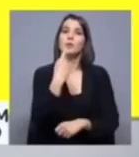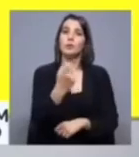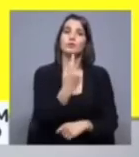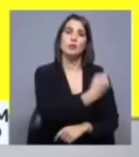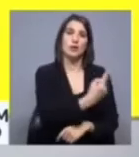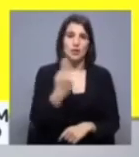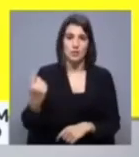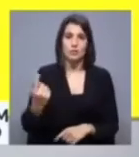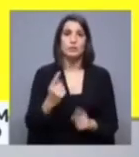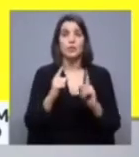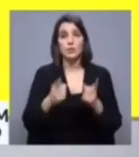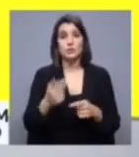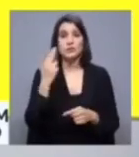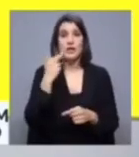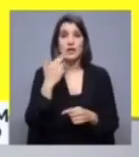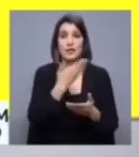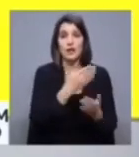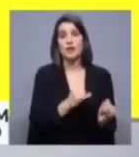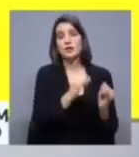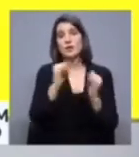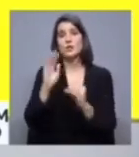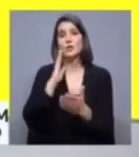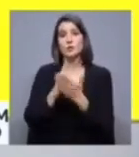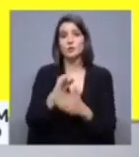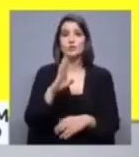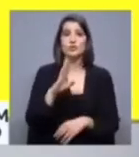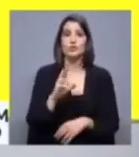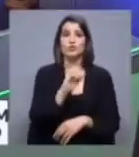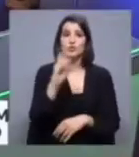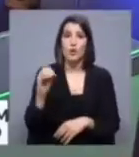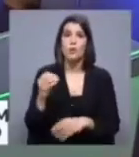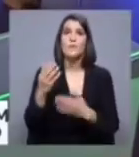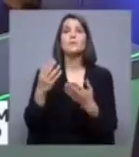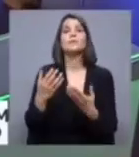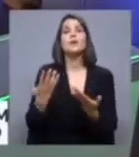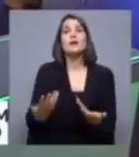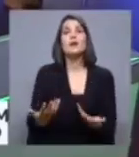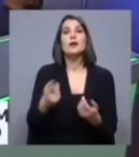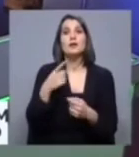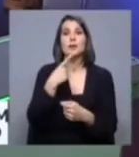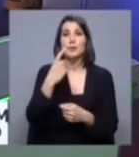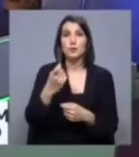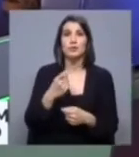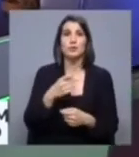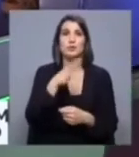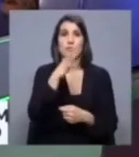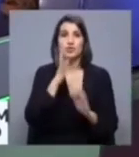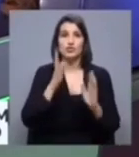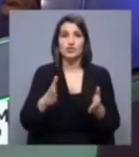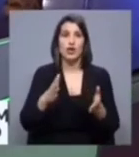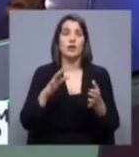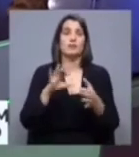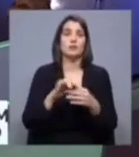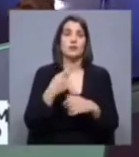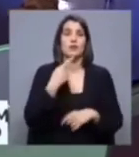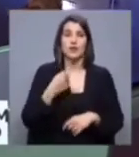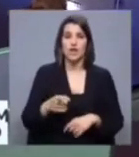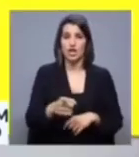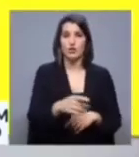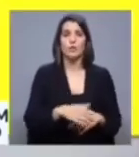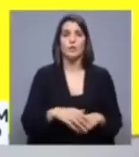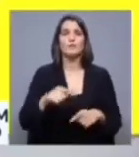para cada um, uma vez que comecei consigo, vai terminar o João. A pergunta que lhe faço é, depois do que tem dito sobre Rui Rio, passo a